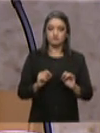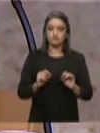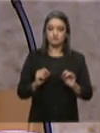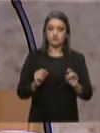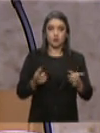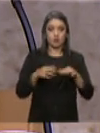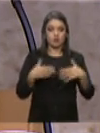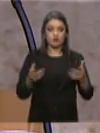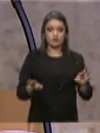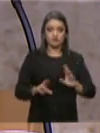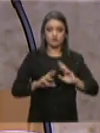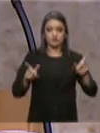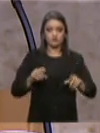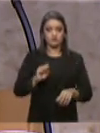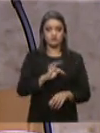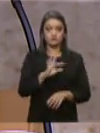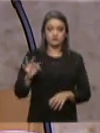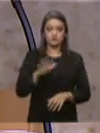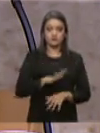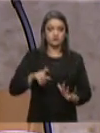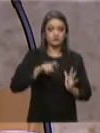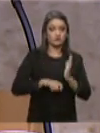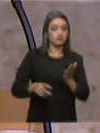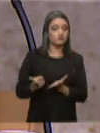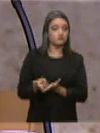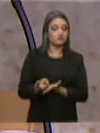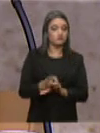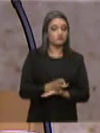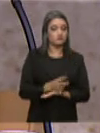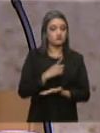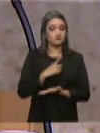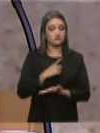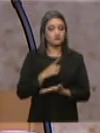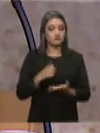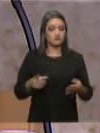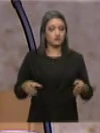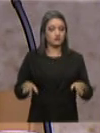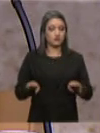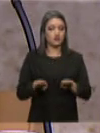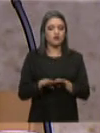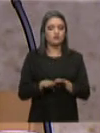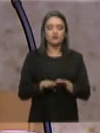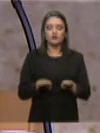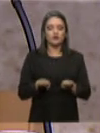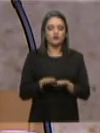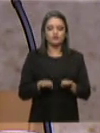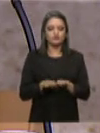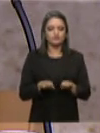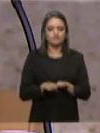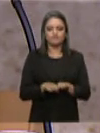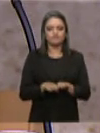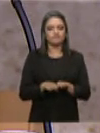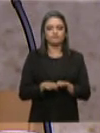no âmbito tributário, elas são equiparáveis, sim, à instituição de um novo